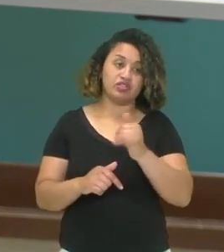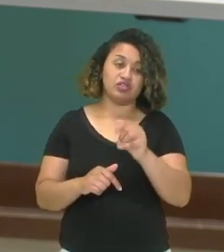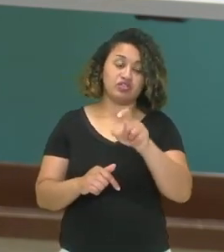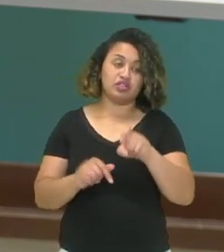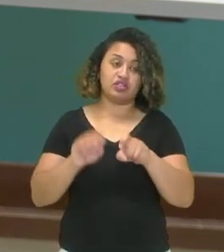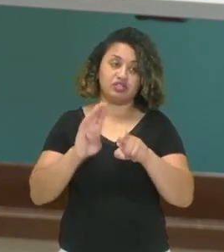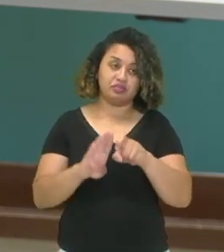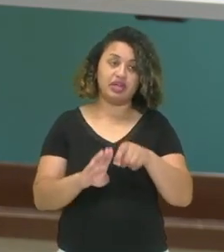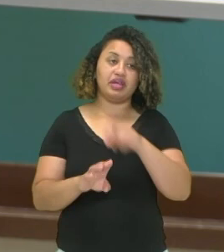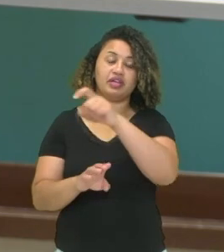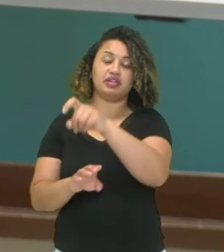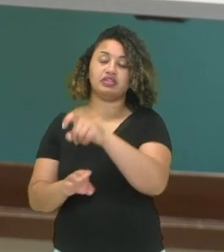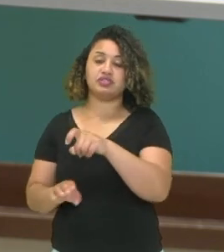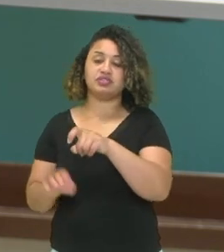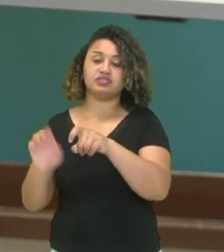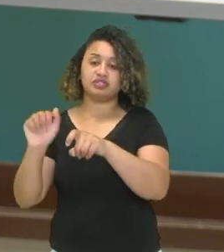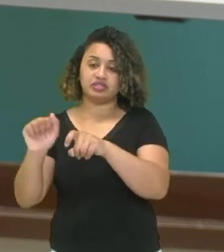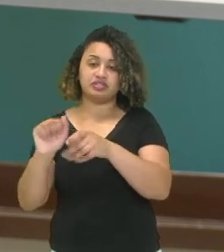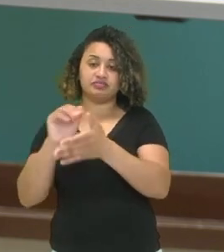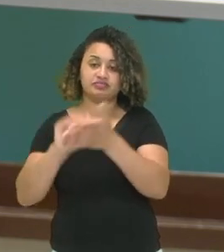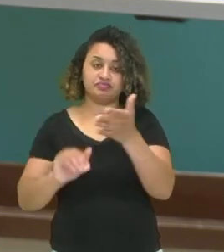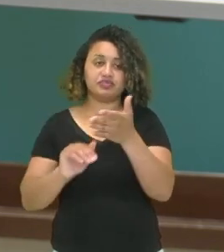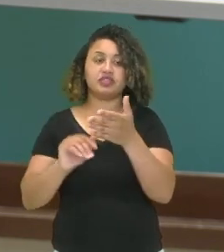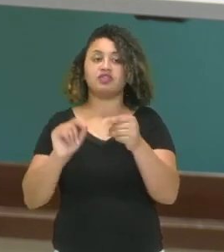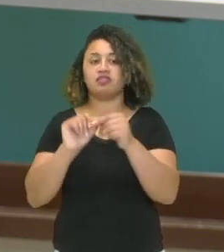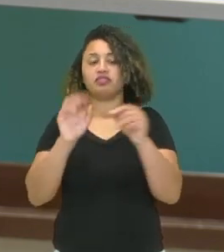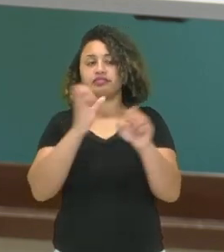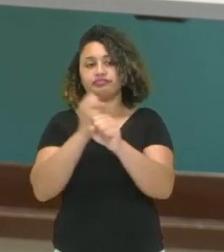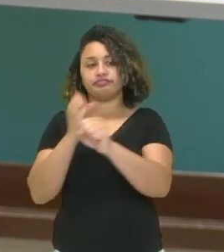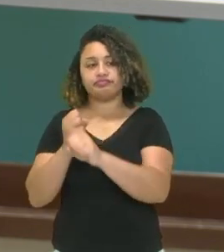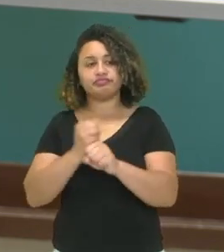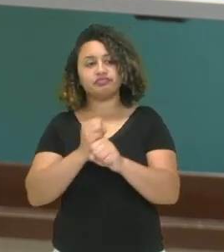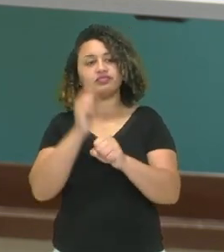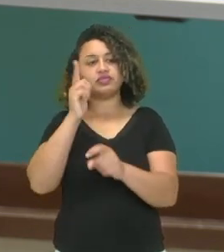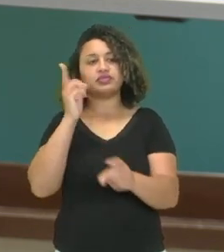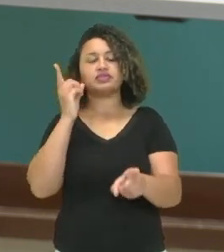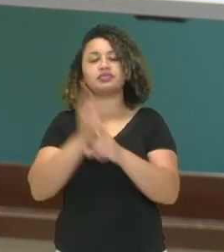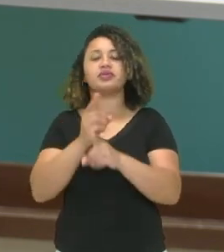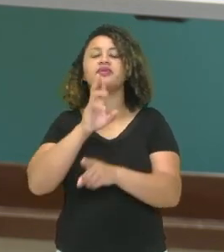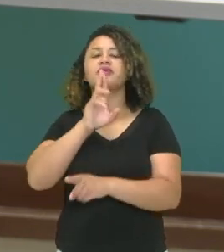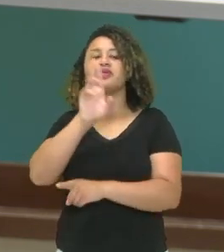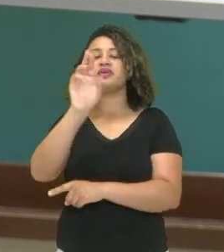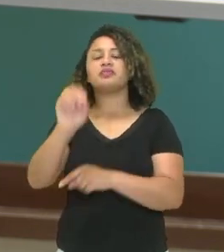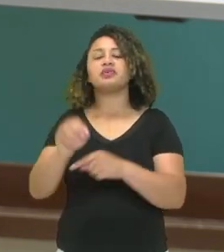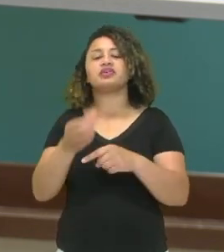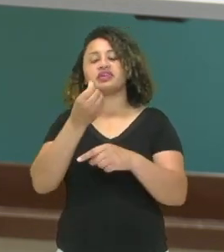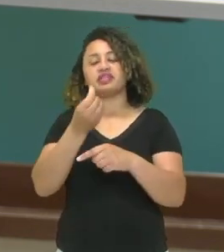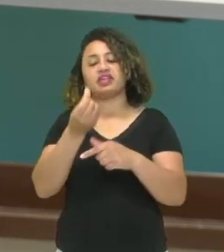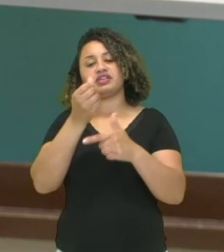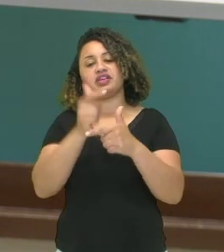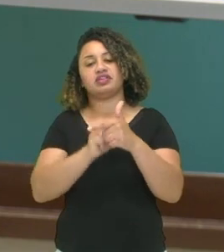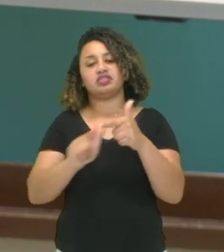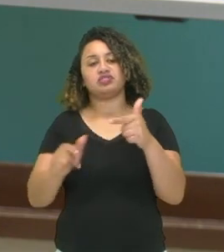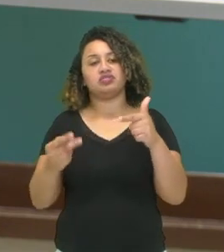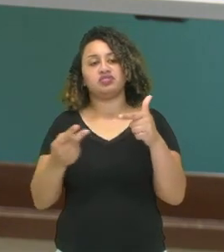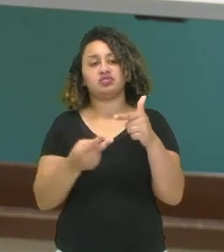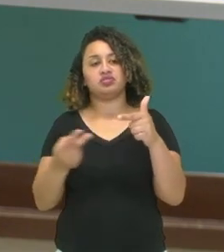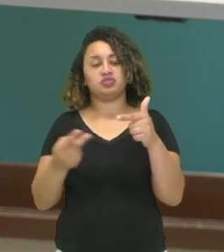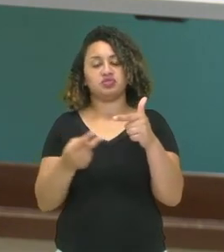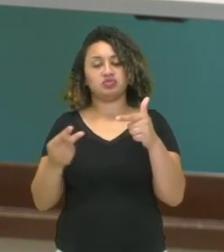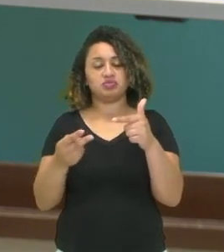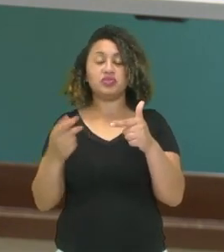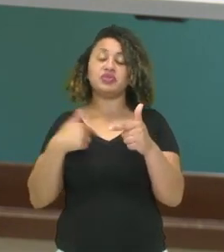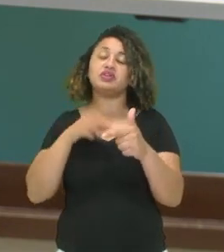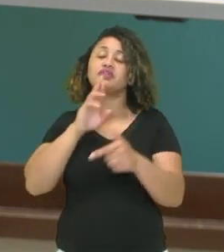XB, e 2, que é o XA. Fazendo a continha, 9 menos 3, 6, 4 menos 2, 2,